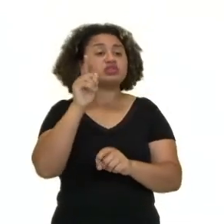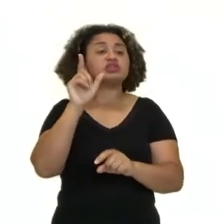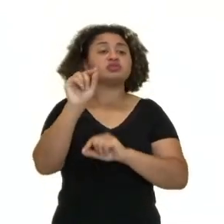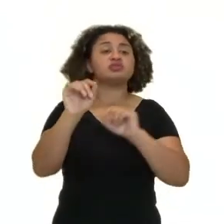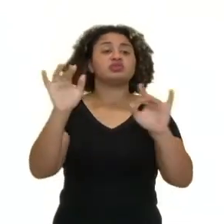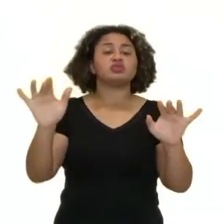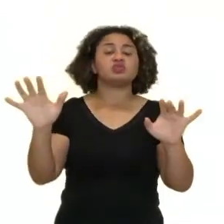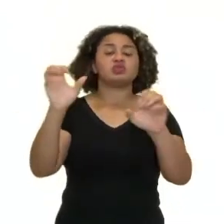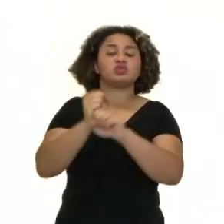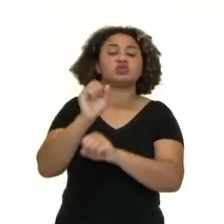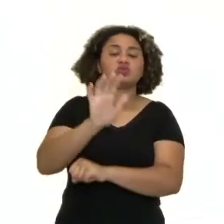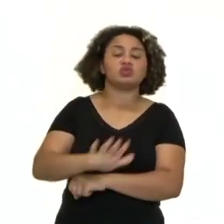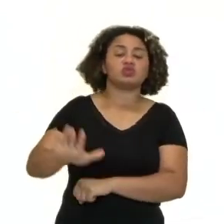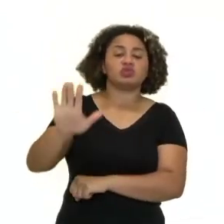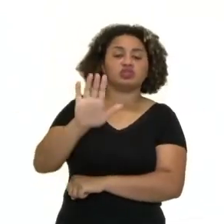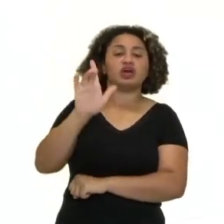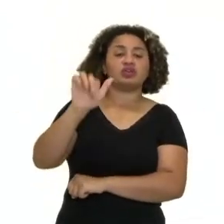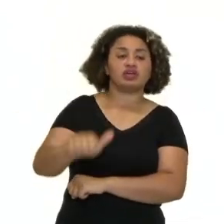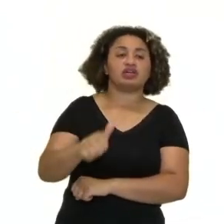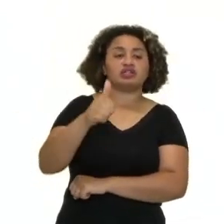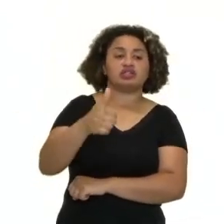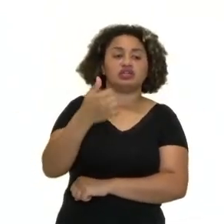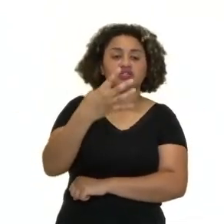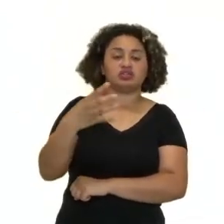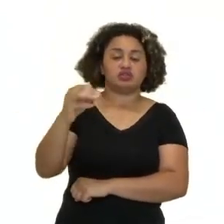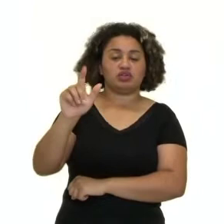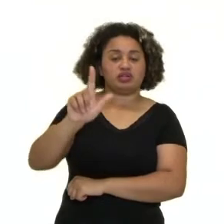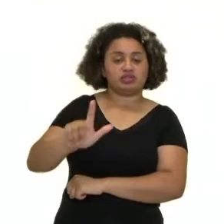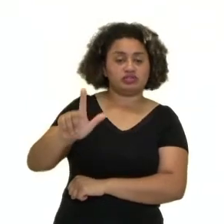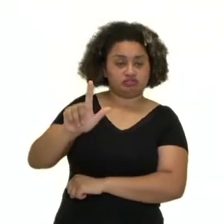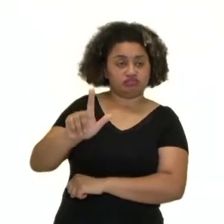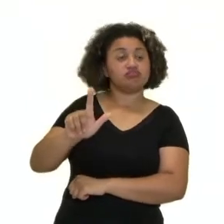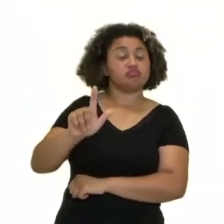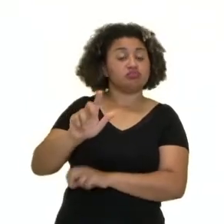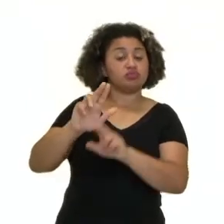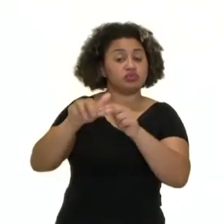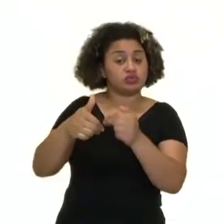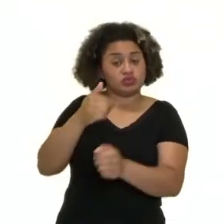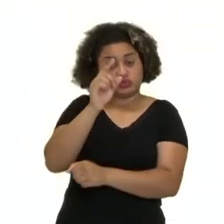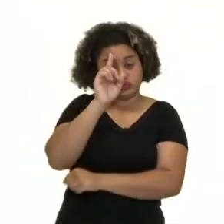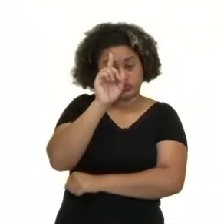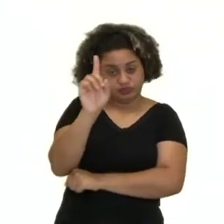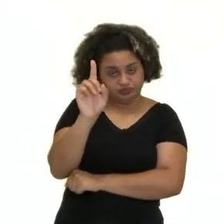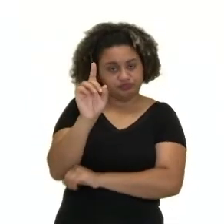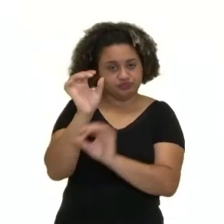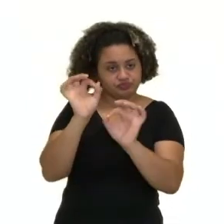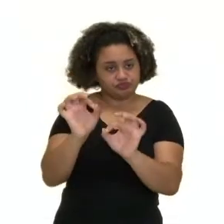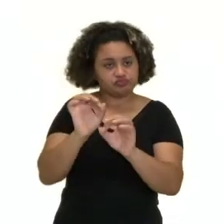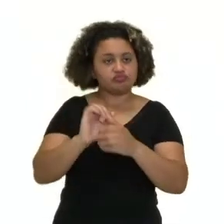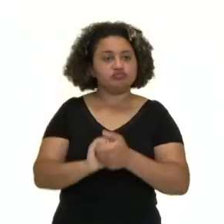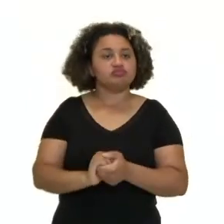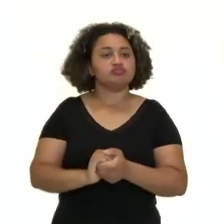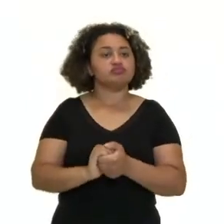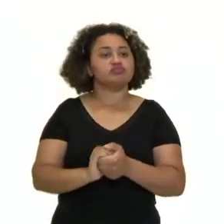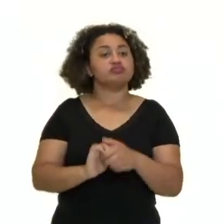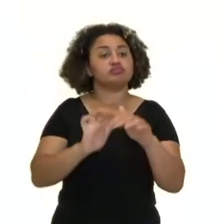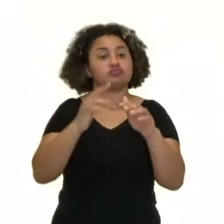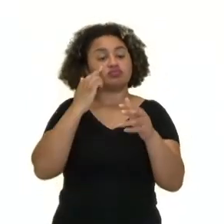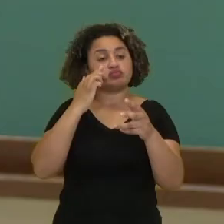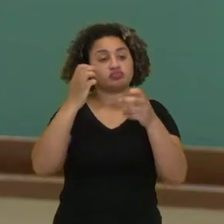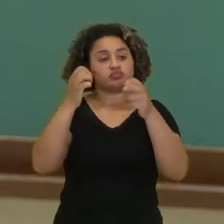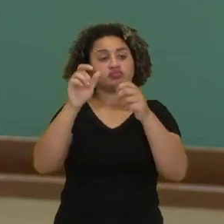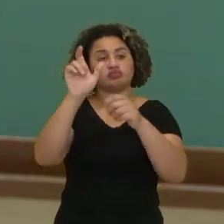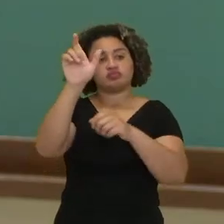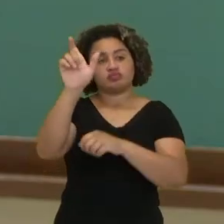no total inicial, ou seja, 140 litros por dia, ok? Então, olha